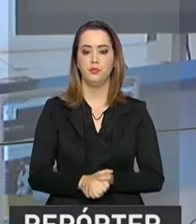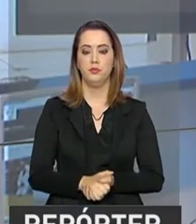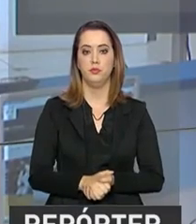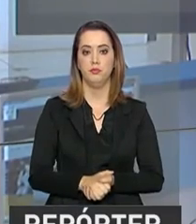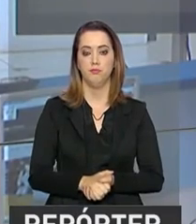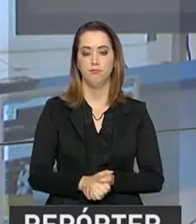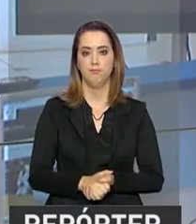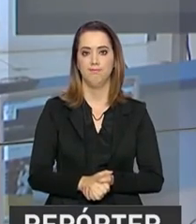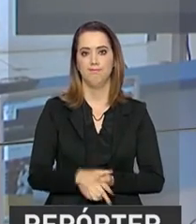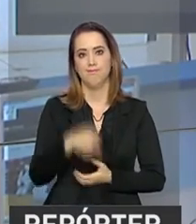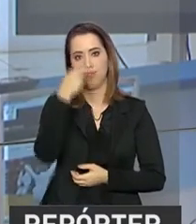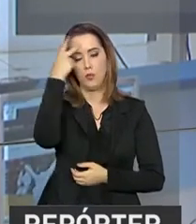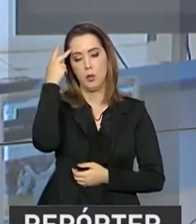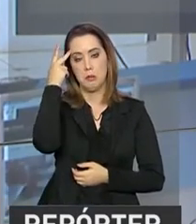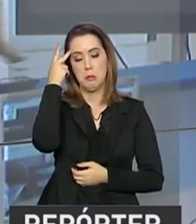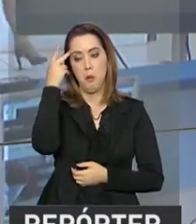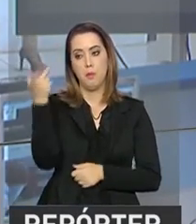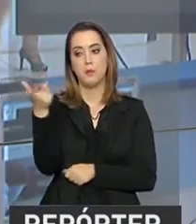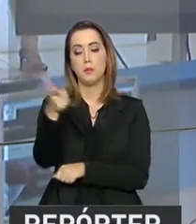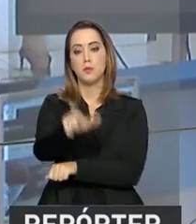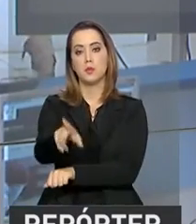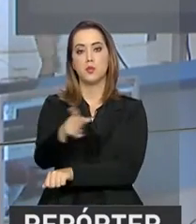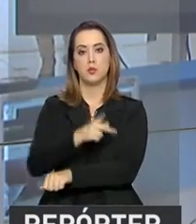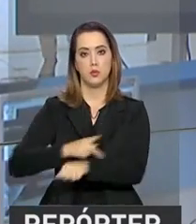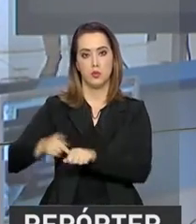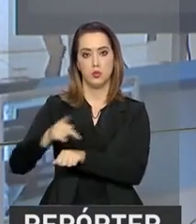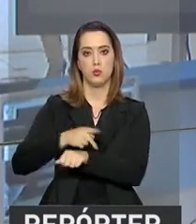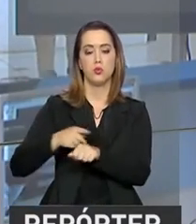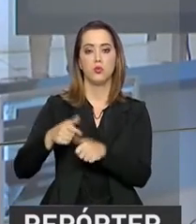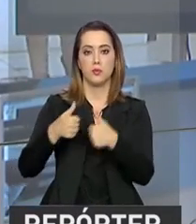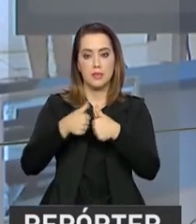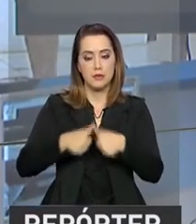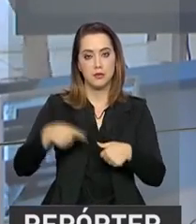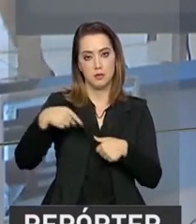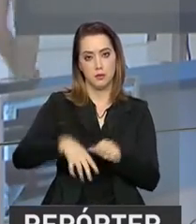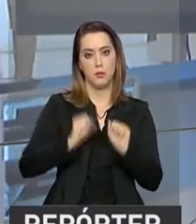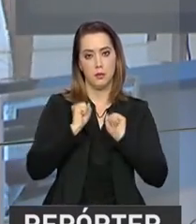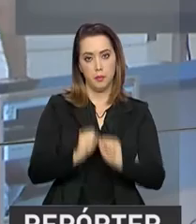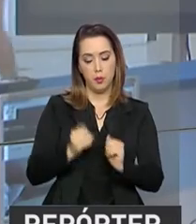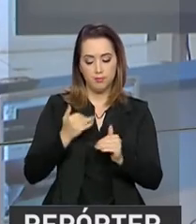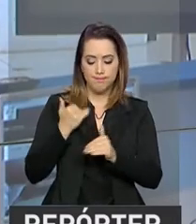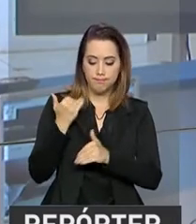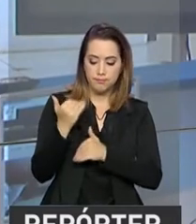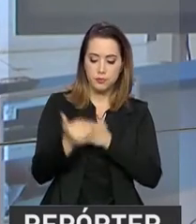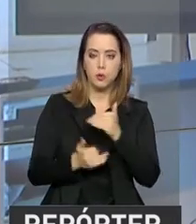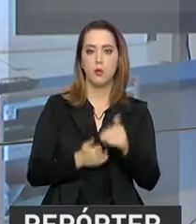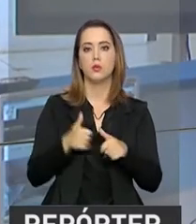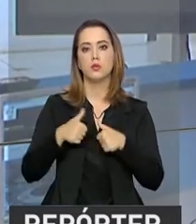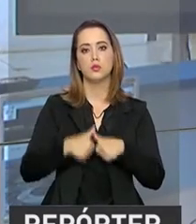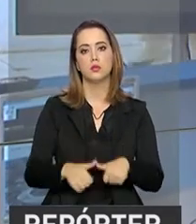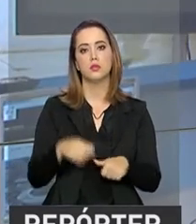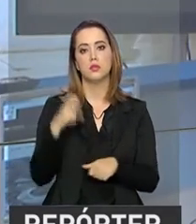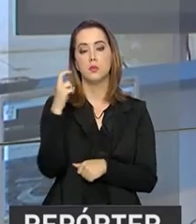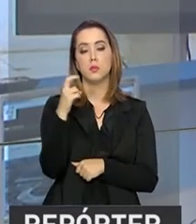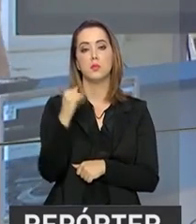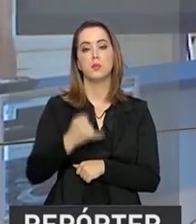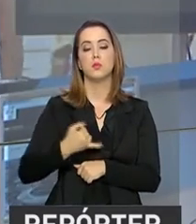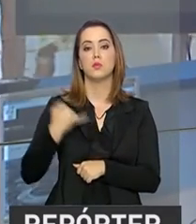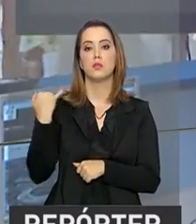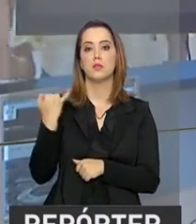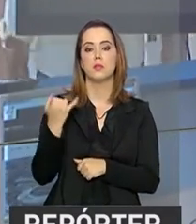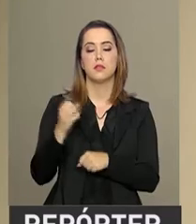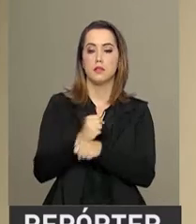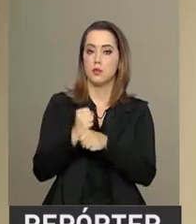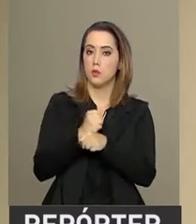os estrangeiros em situação de risco terão condições de ficar no Brasil por cinco anos os detalhes sobre esse assunto com o repórter Ney